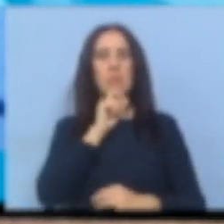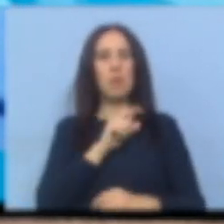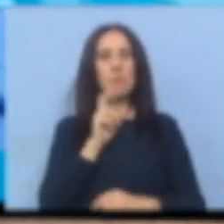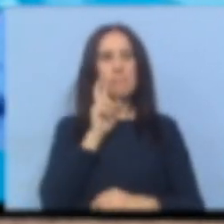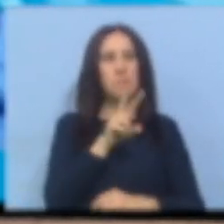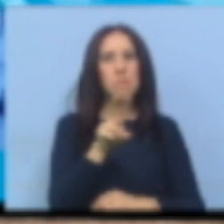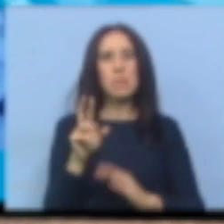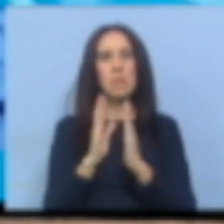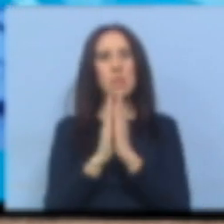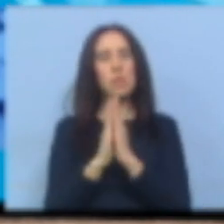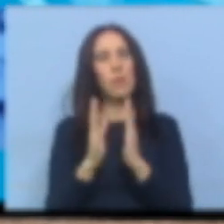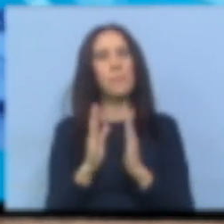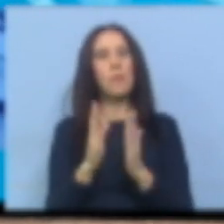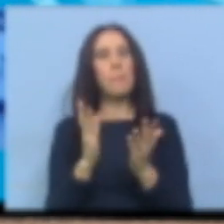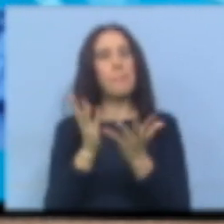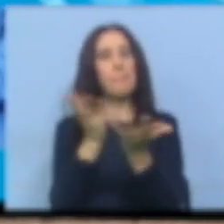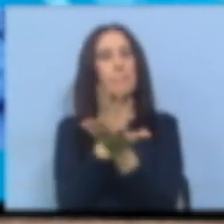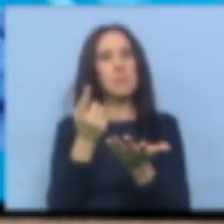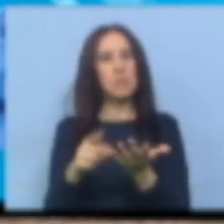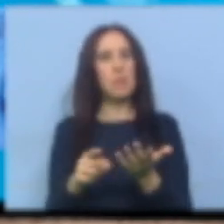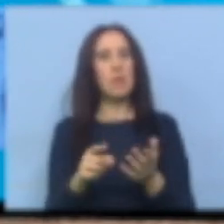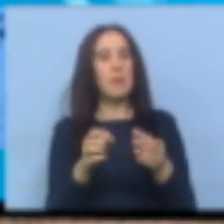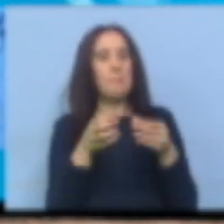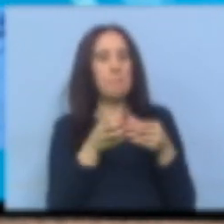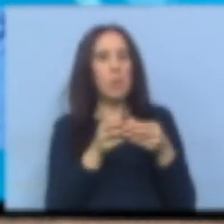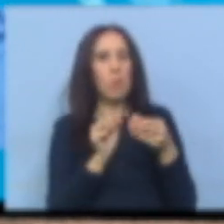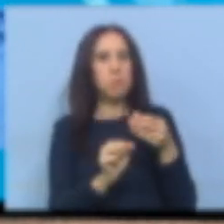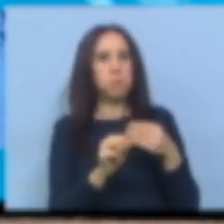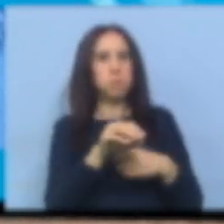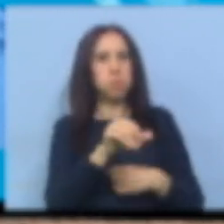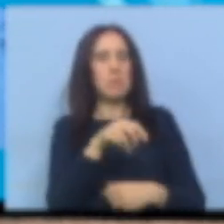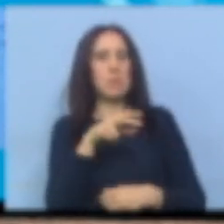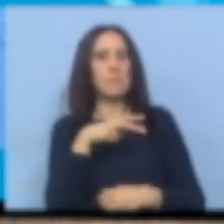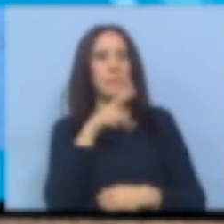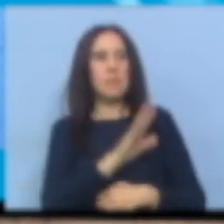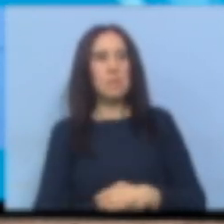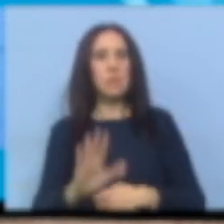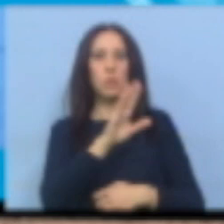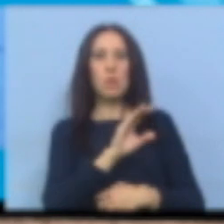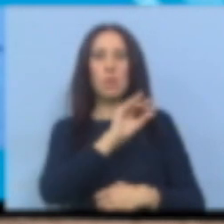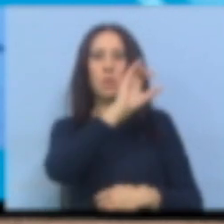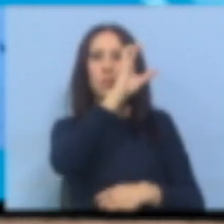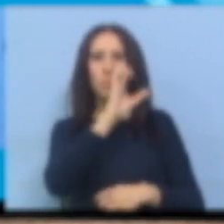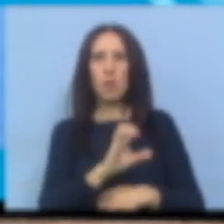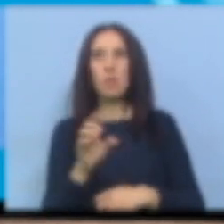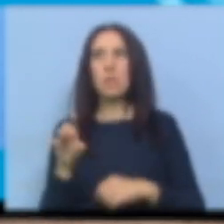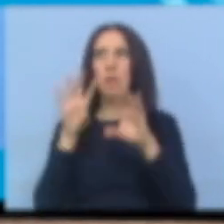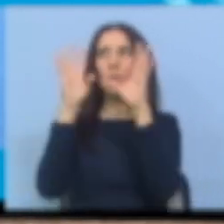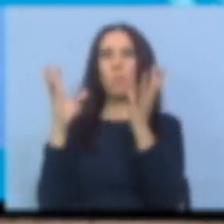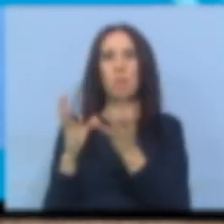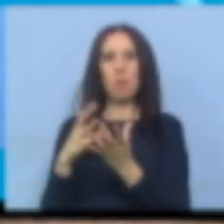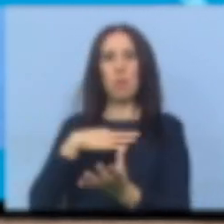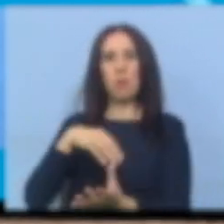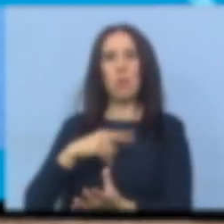observar a religião nesse jogo de escalas entre esta escala mais micro, nacional, regional e a escala global. E,